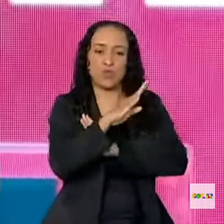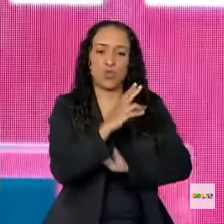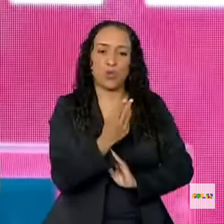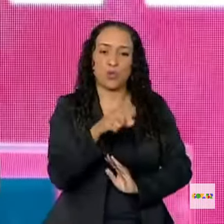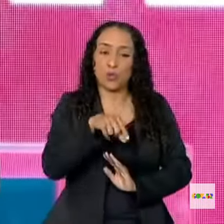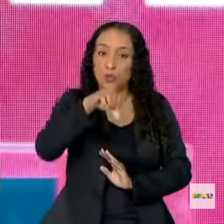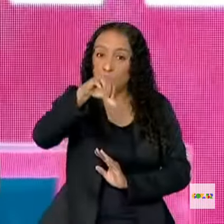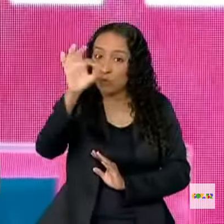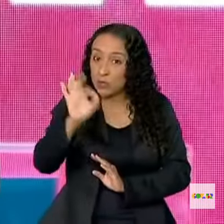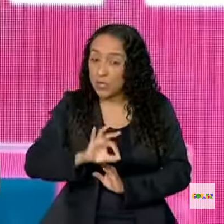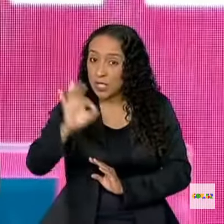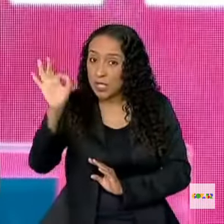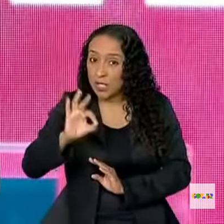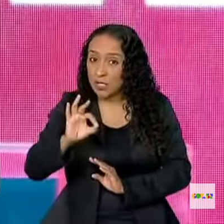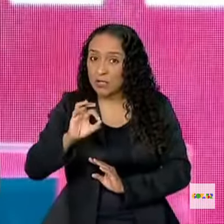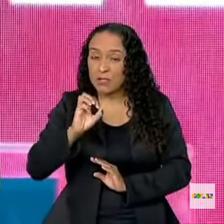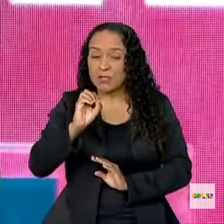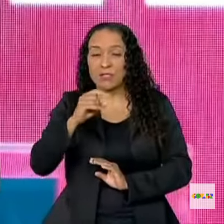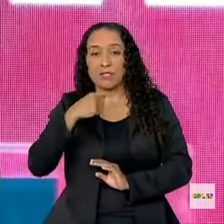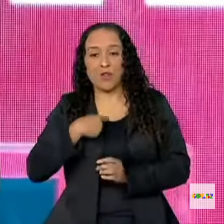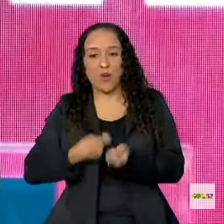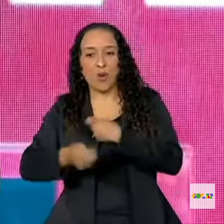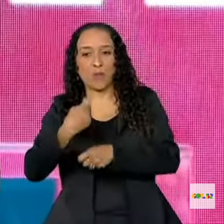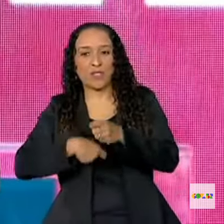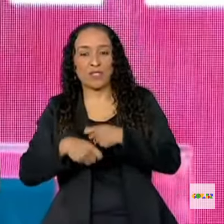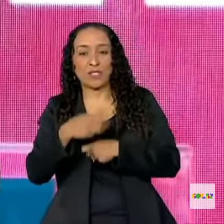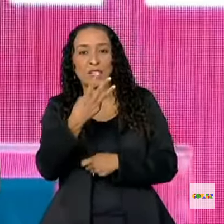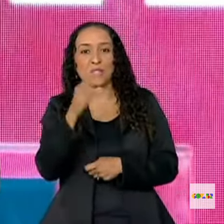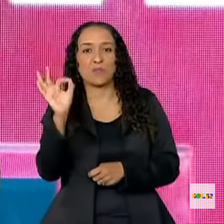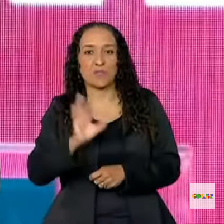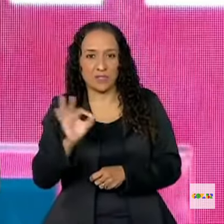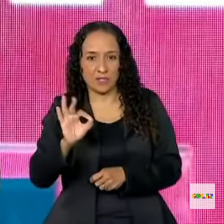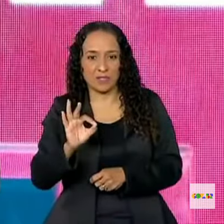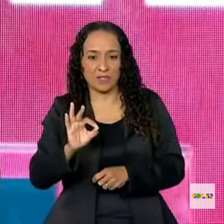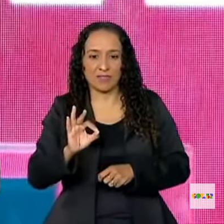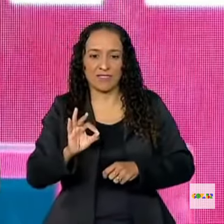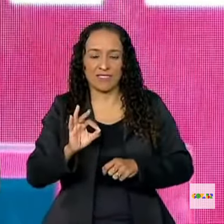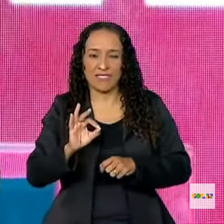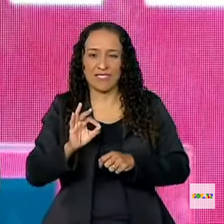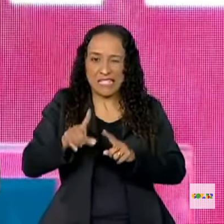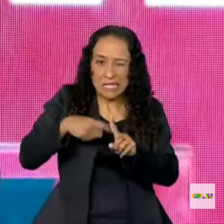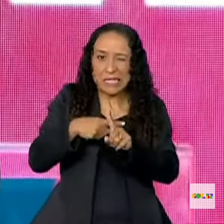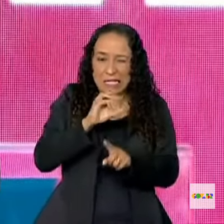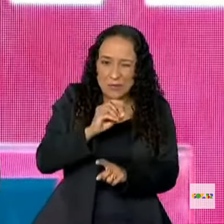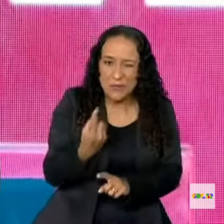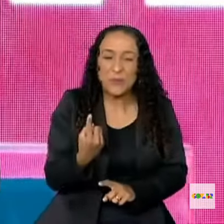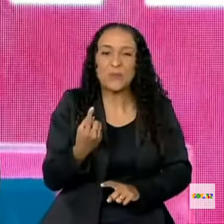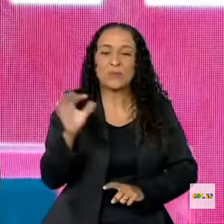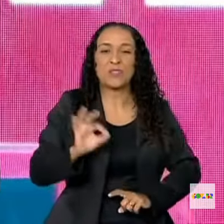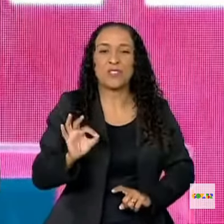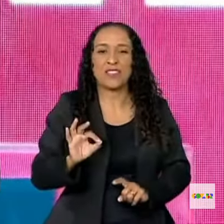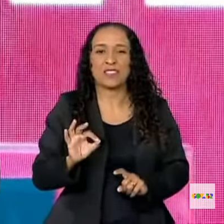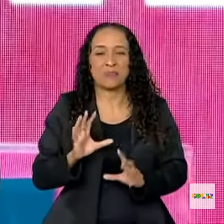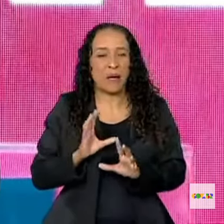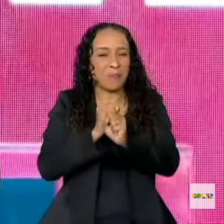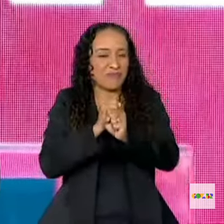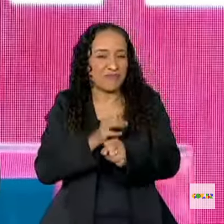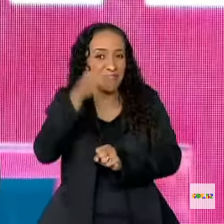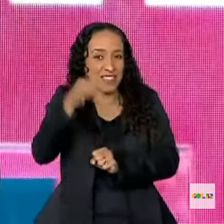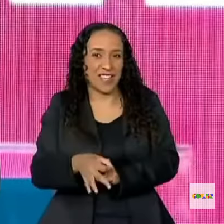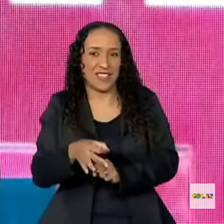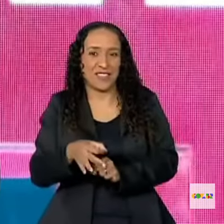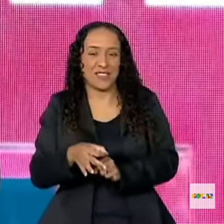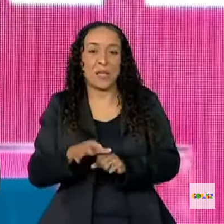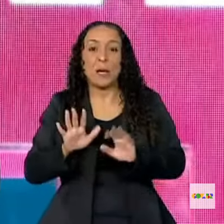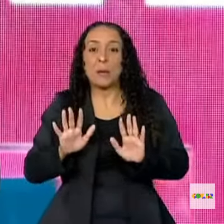2.9% eu se fosse comerciante eu diria 3% aumentava 0 1% para poder ficar um número